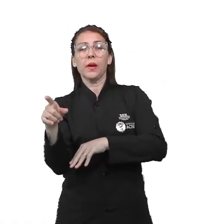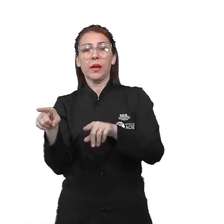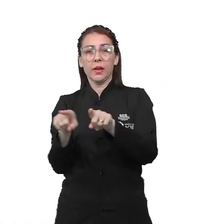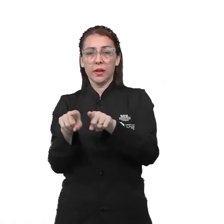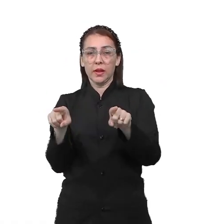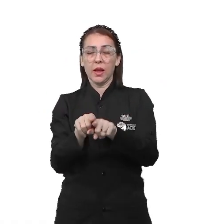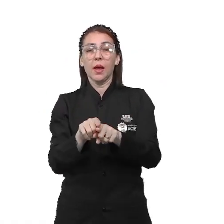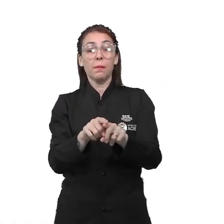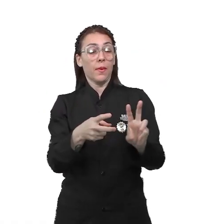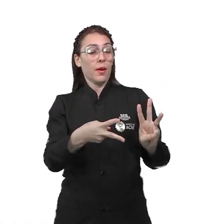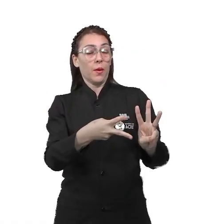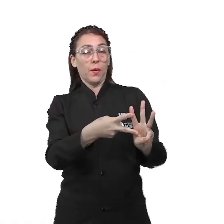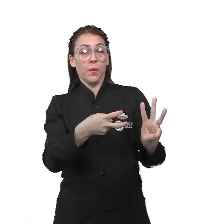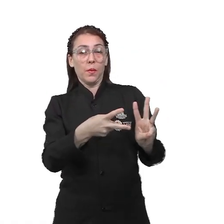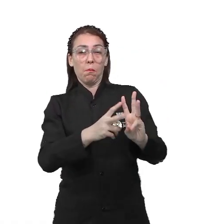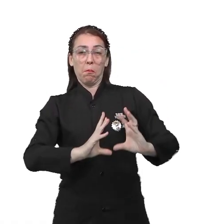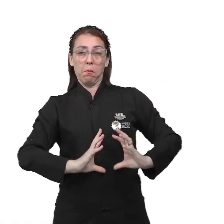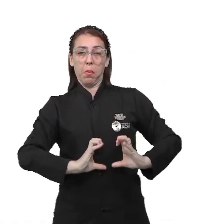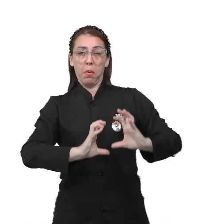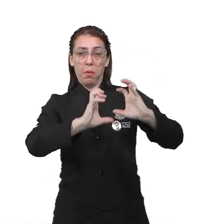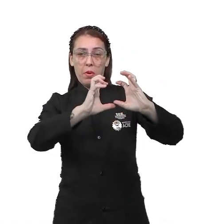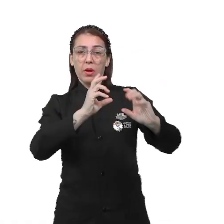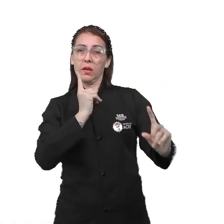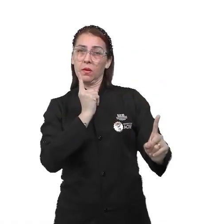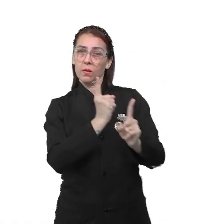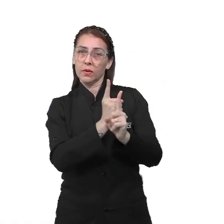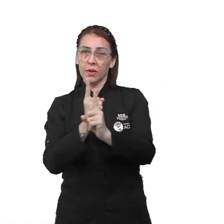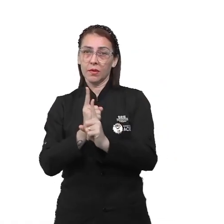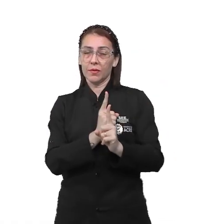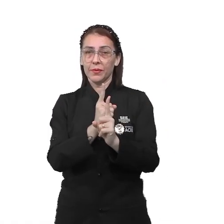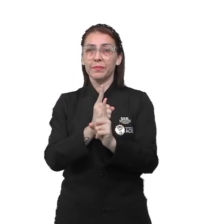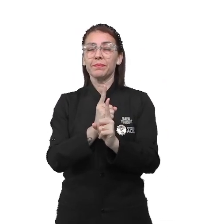os povos originários que ali se encontravam.